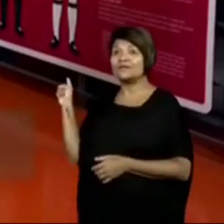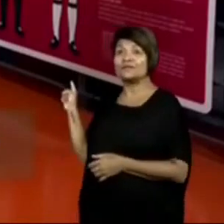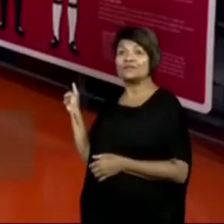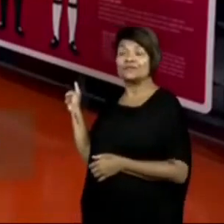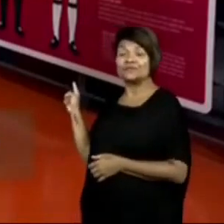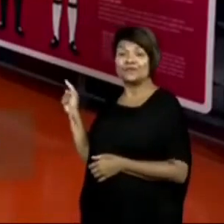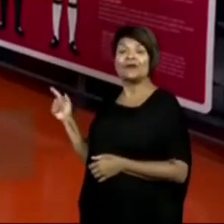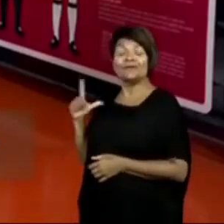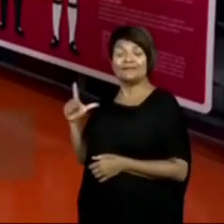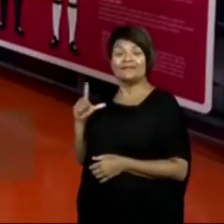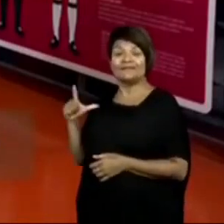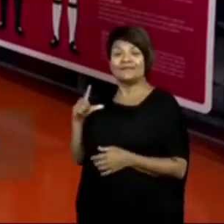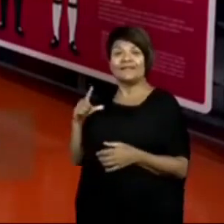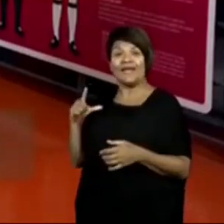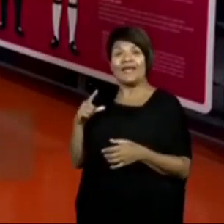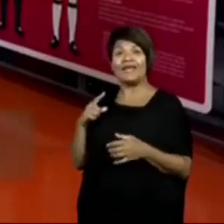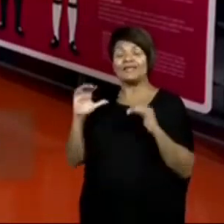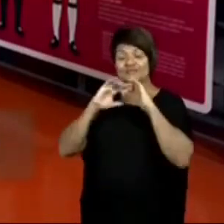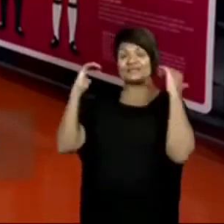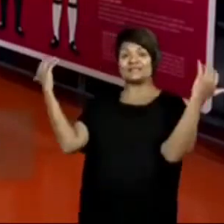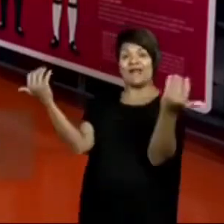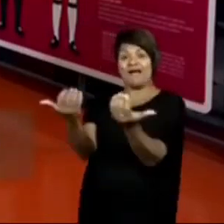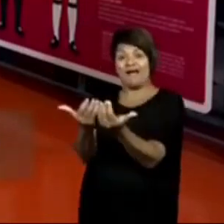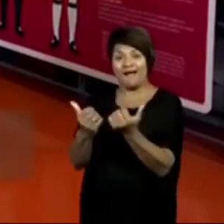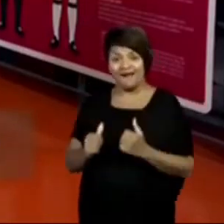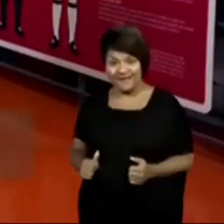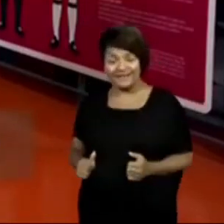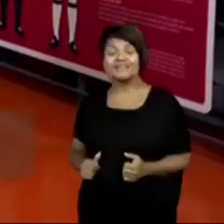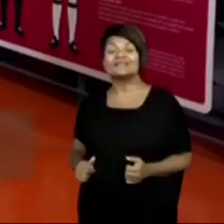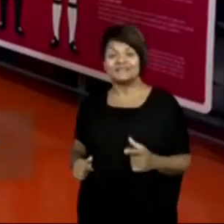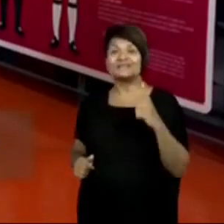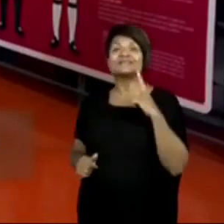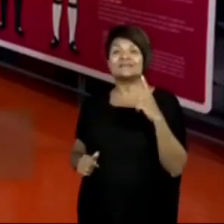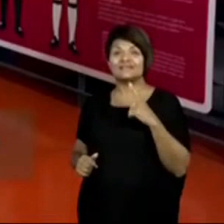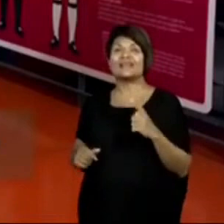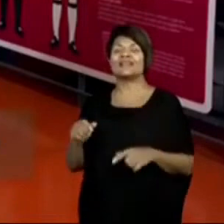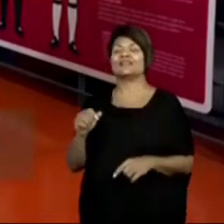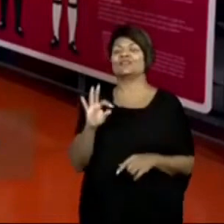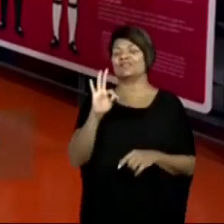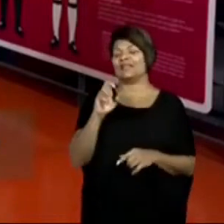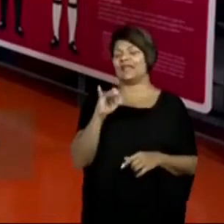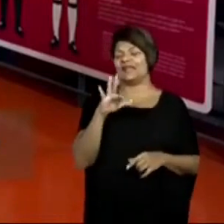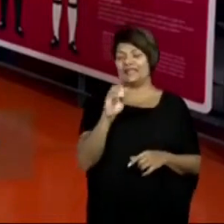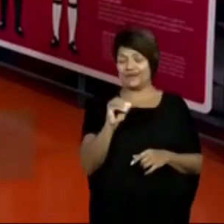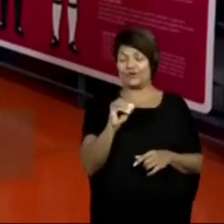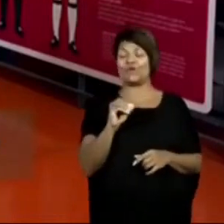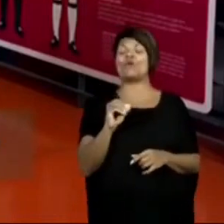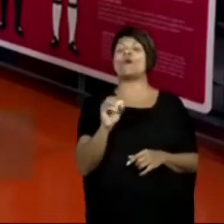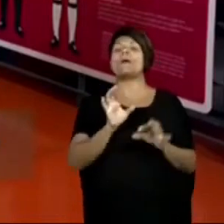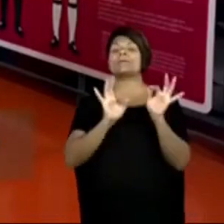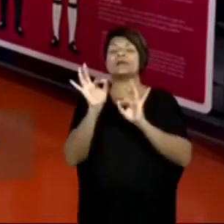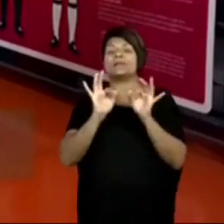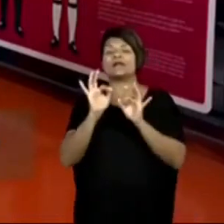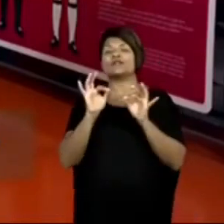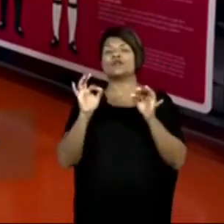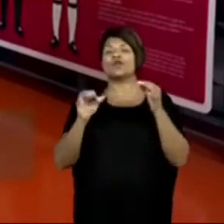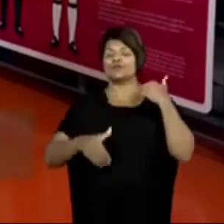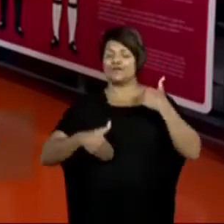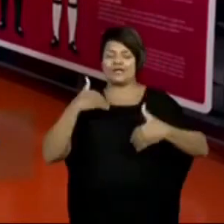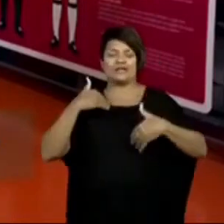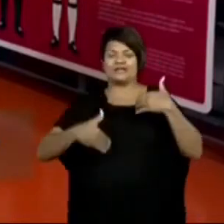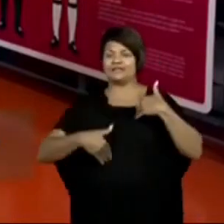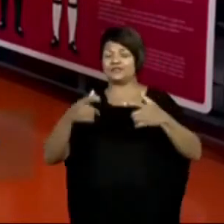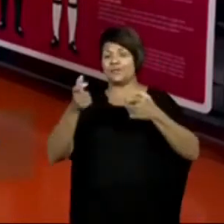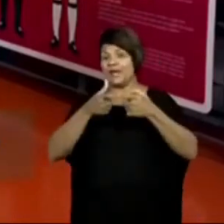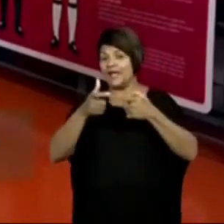tem os estádios também, a gente tem o técnico, o preparador físico, falando sobre o